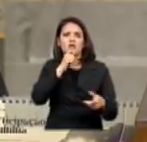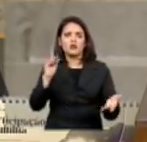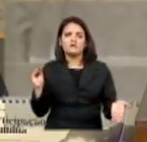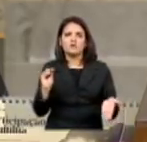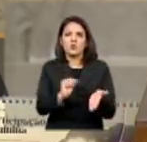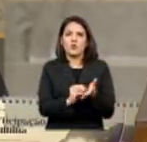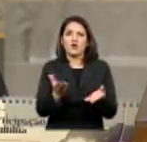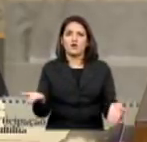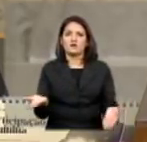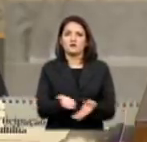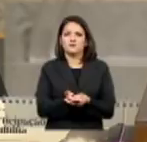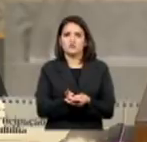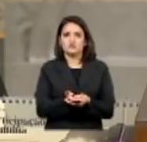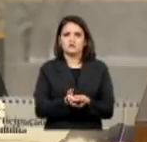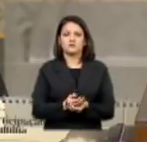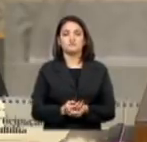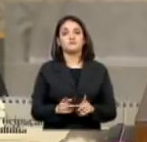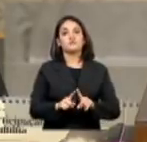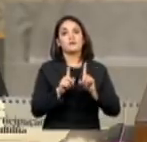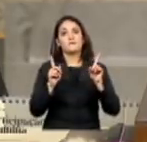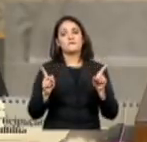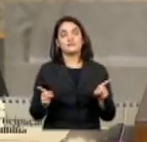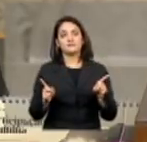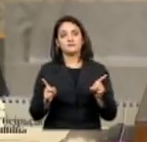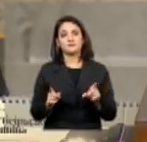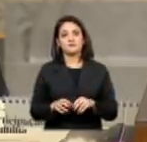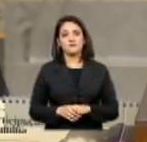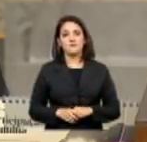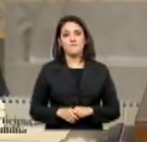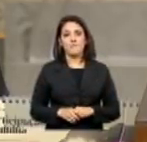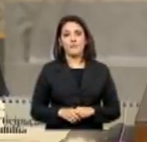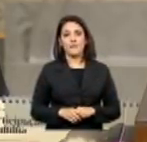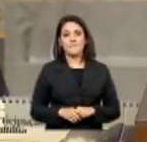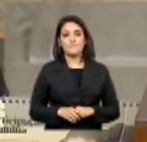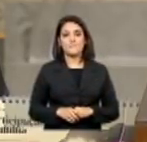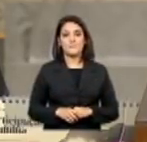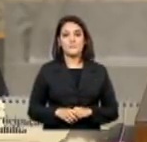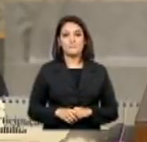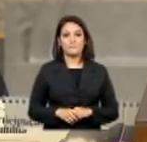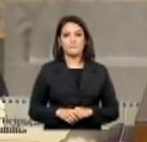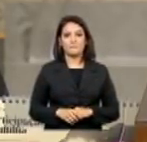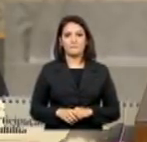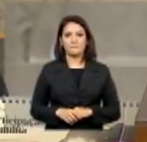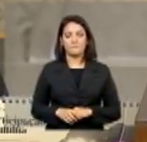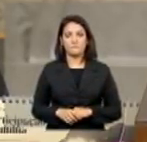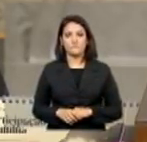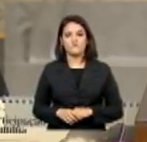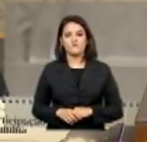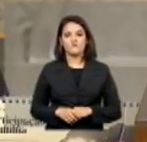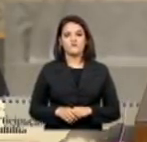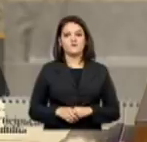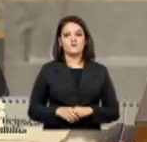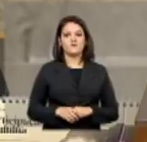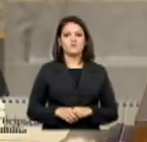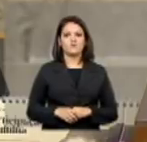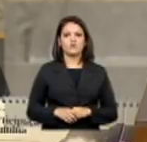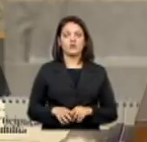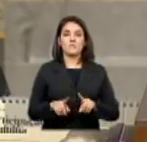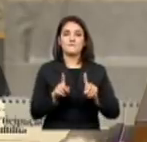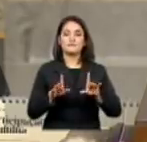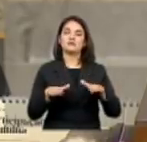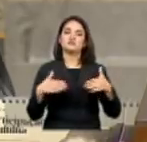processo por outro lado quando as razões finais dos